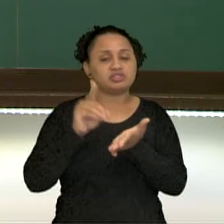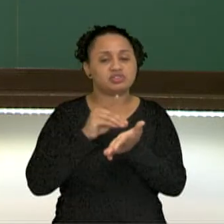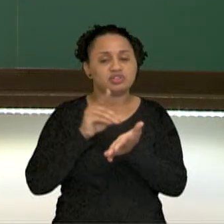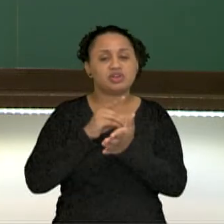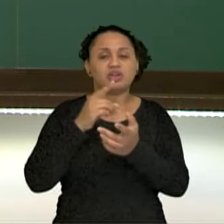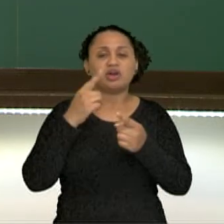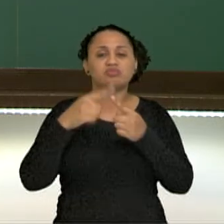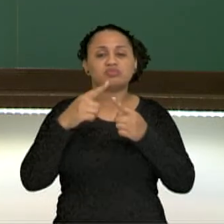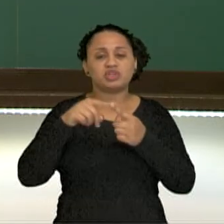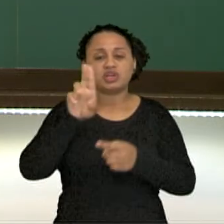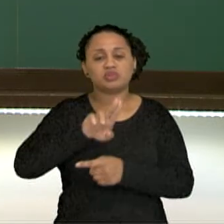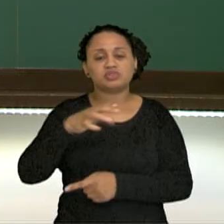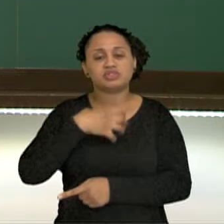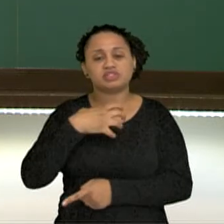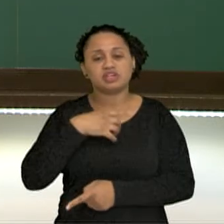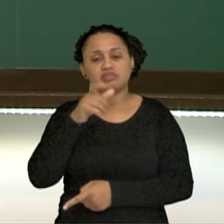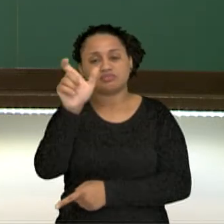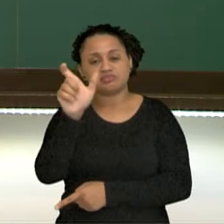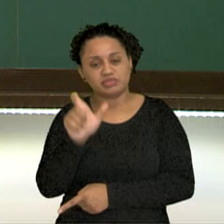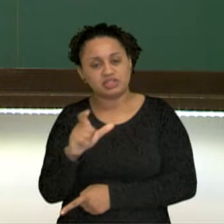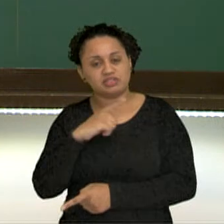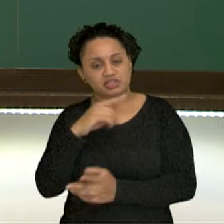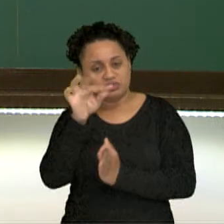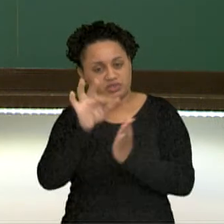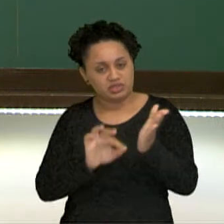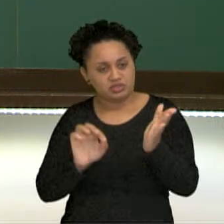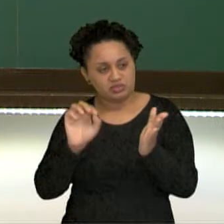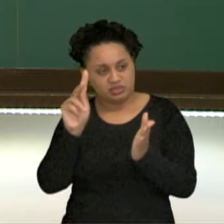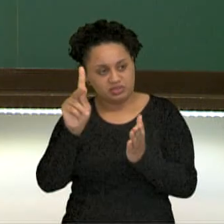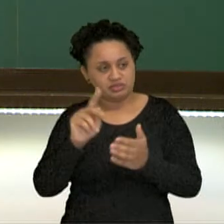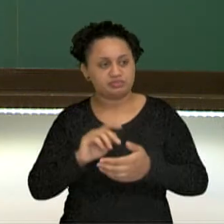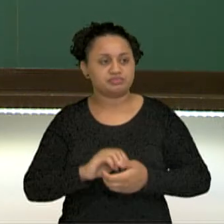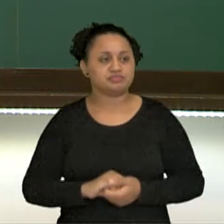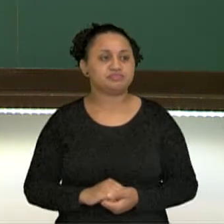das palavras, né, em um texto, ok?